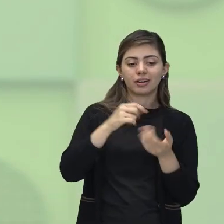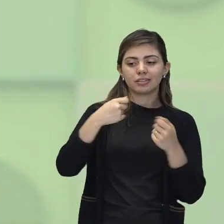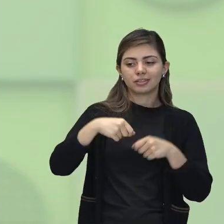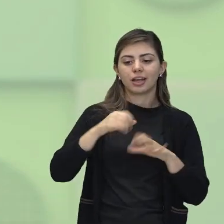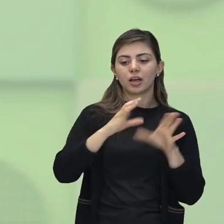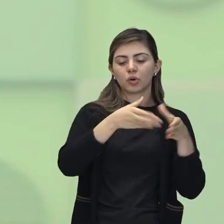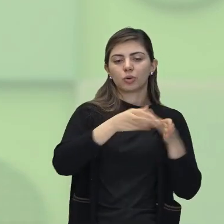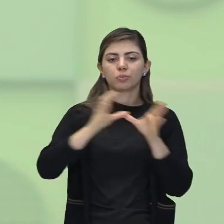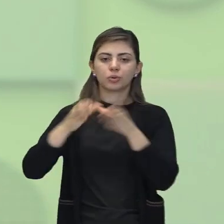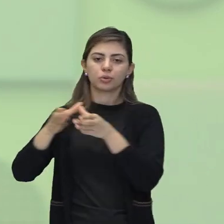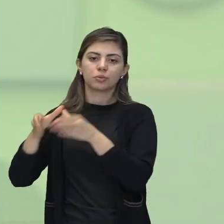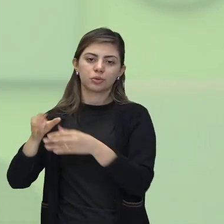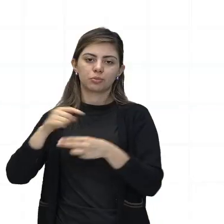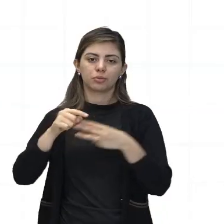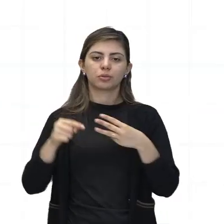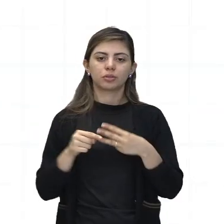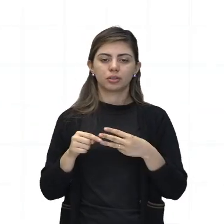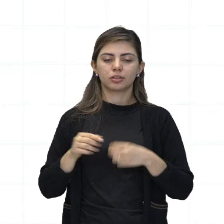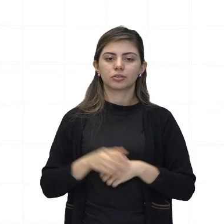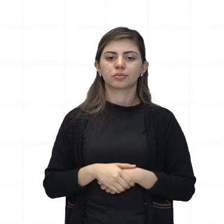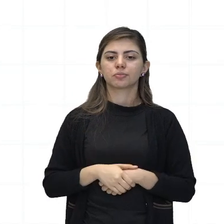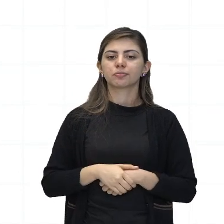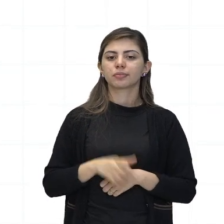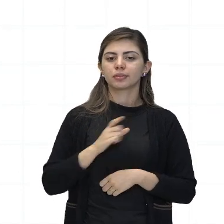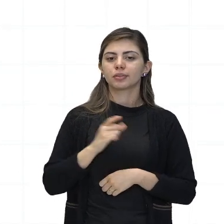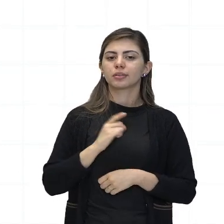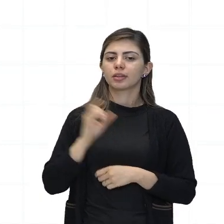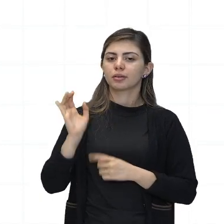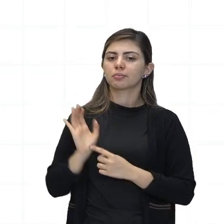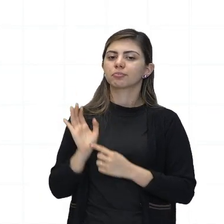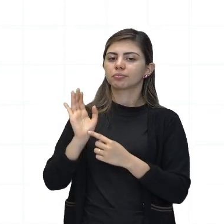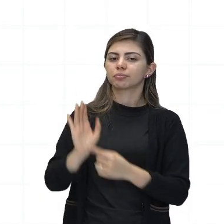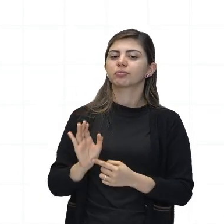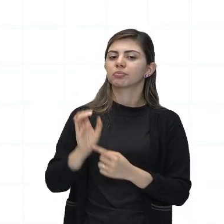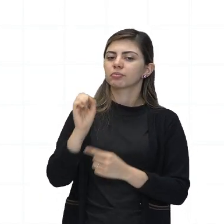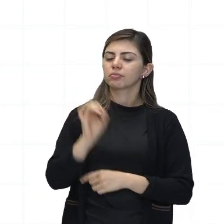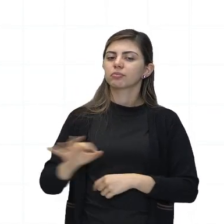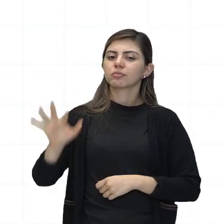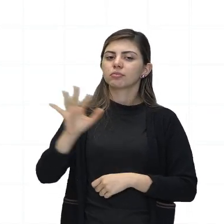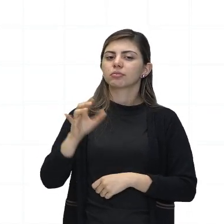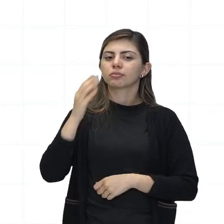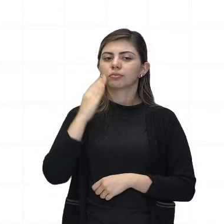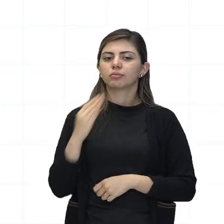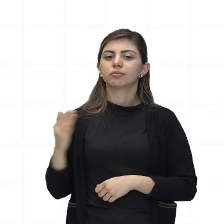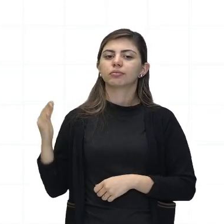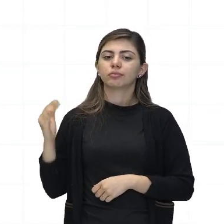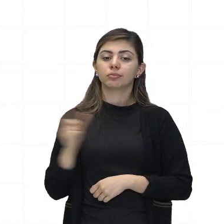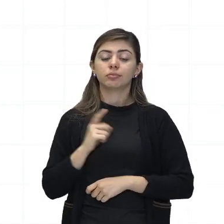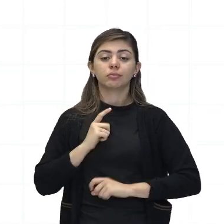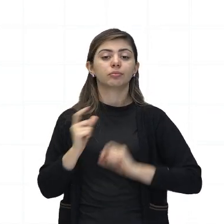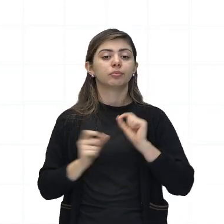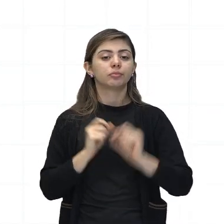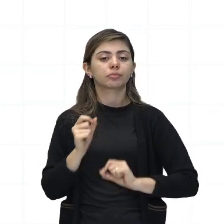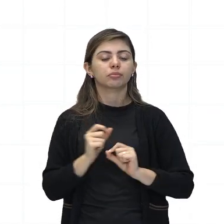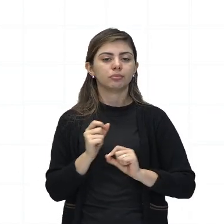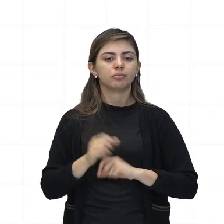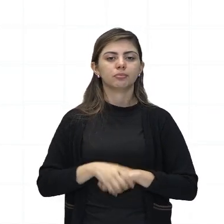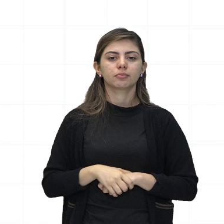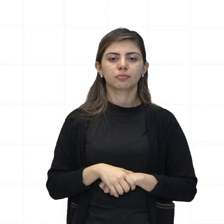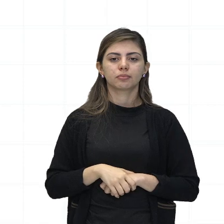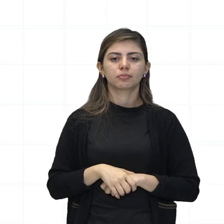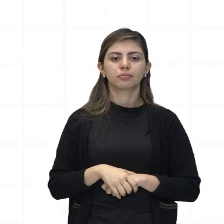3 domínios. Veja aí na ilustração que nós temos também a evolução